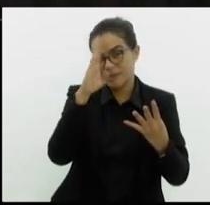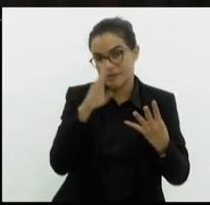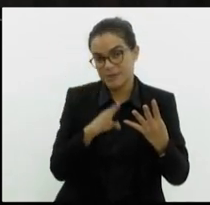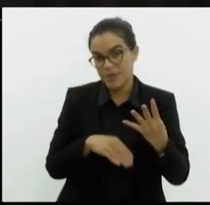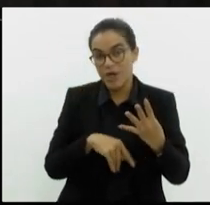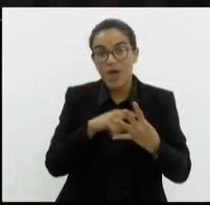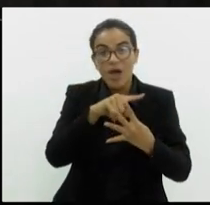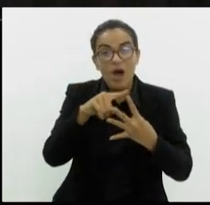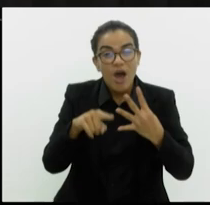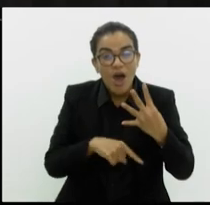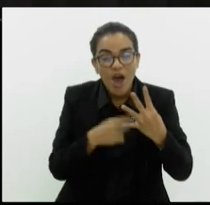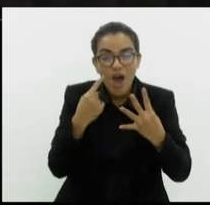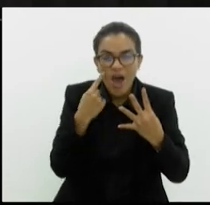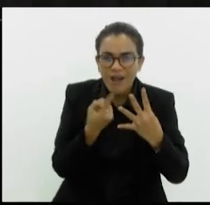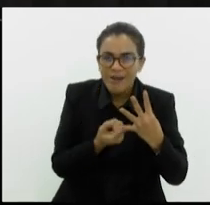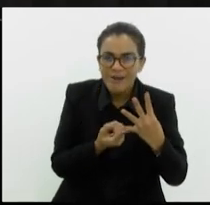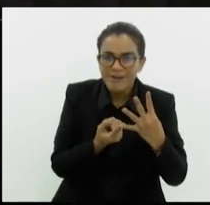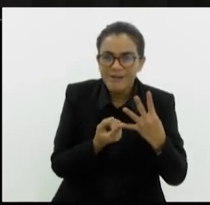Olha o nosso nível.